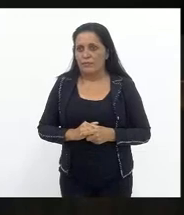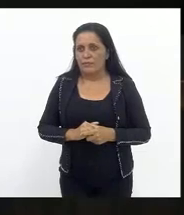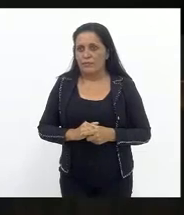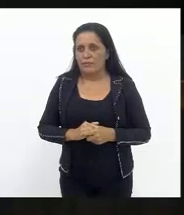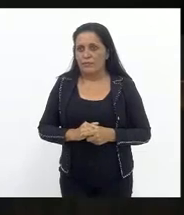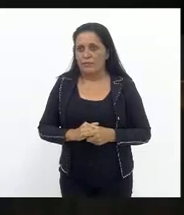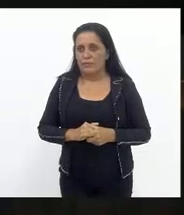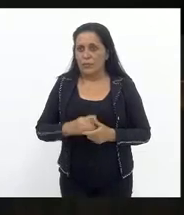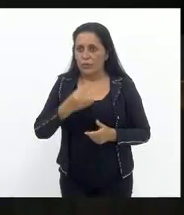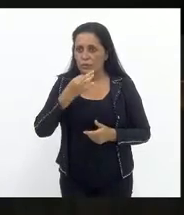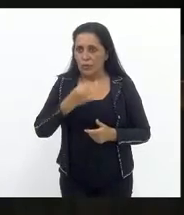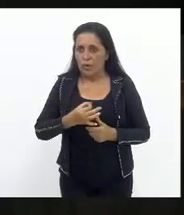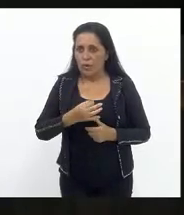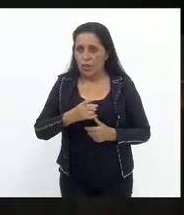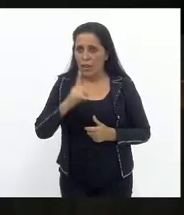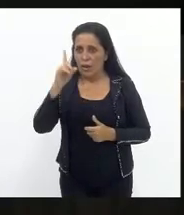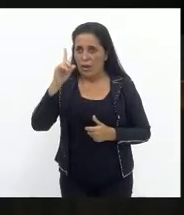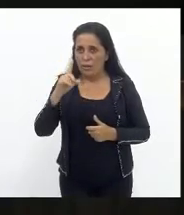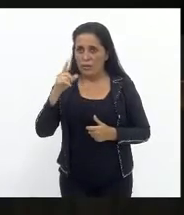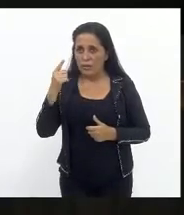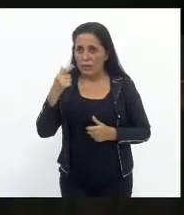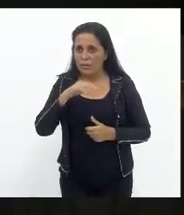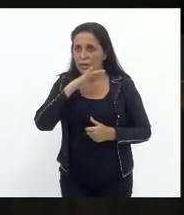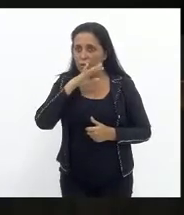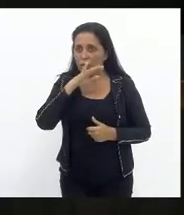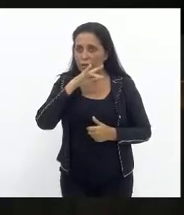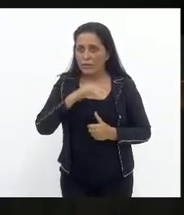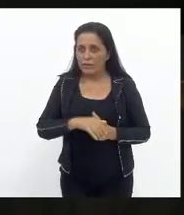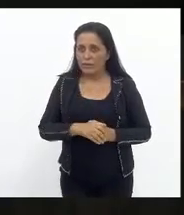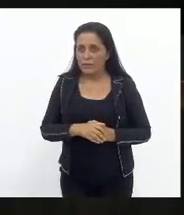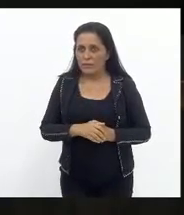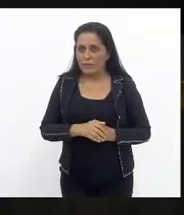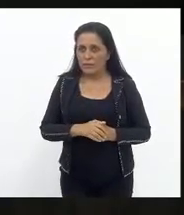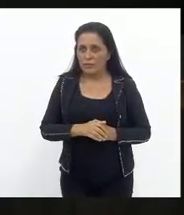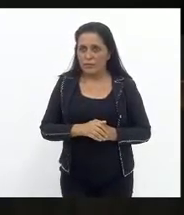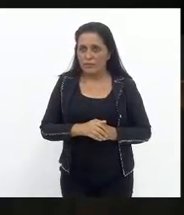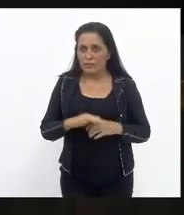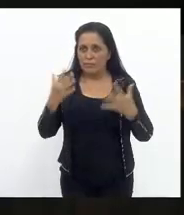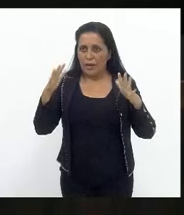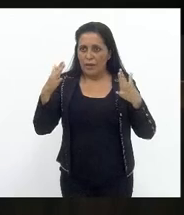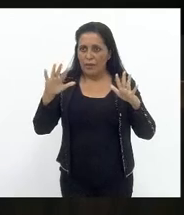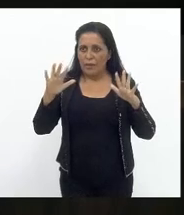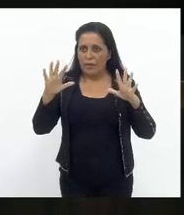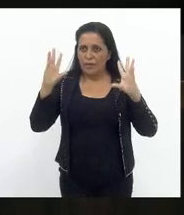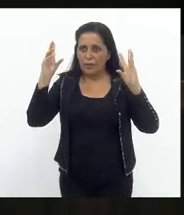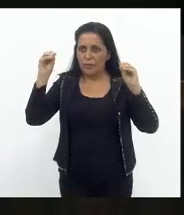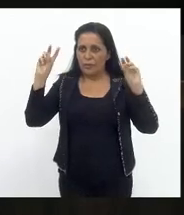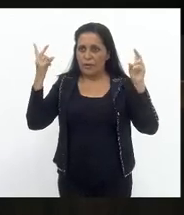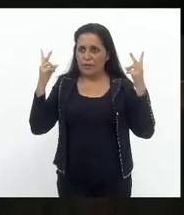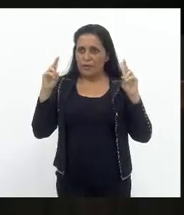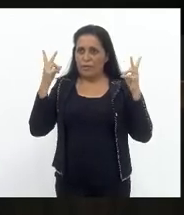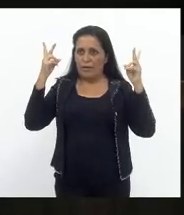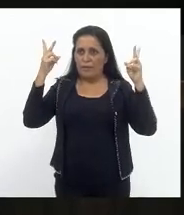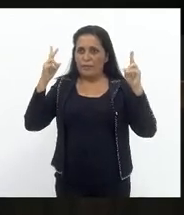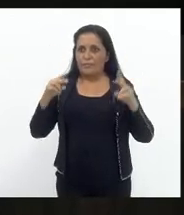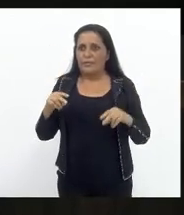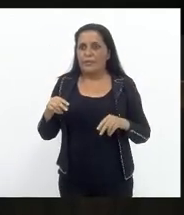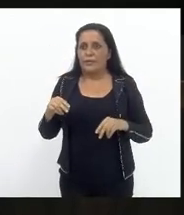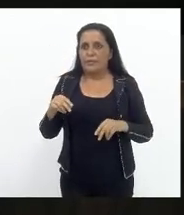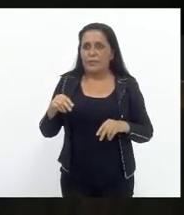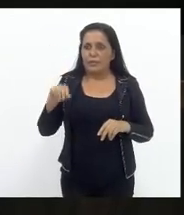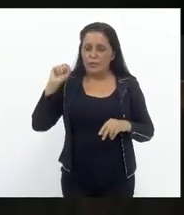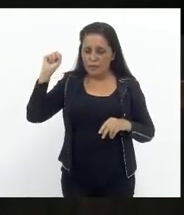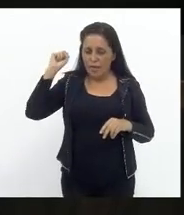O som, o pessoal está dizendo que lá em cima está ruim, não está ouvindo, hein? Parabéns a vocês pela vitória,